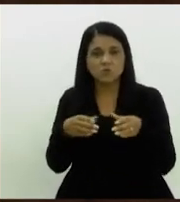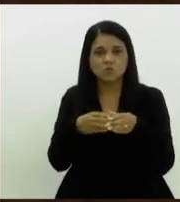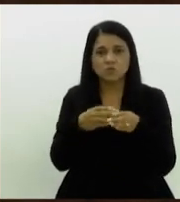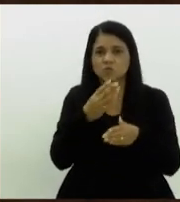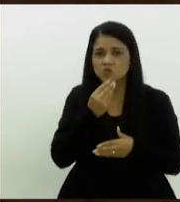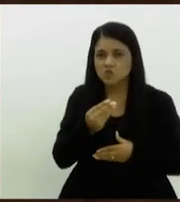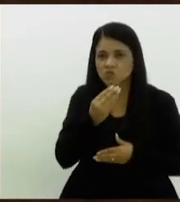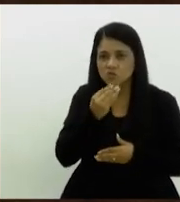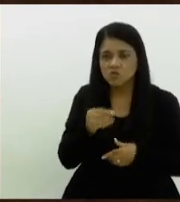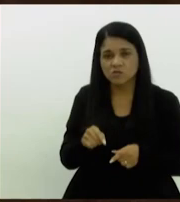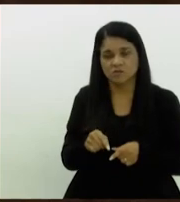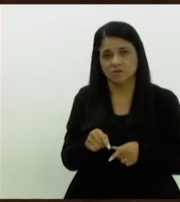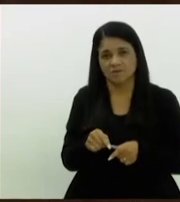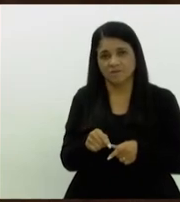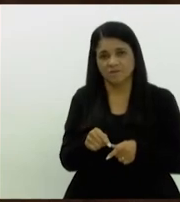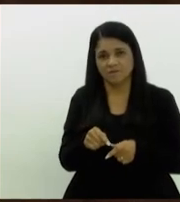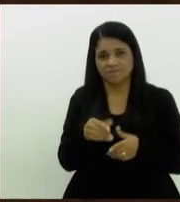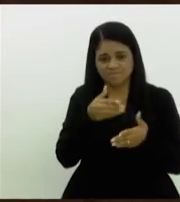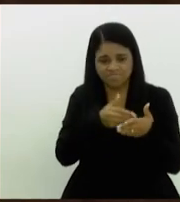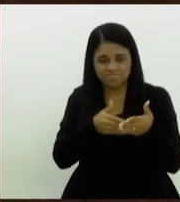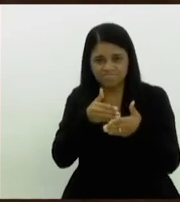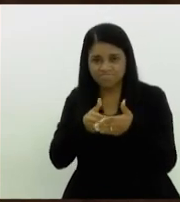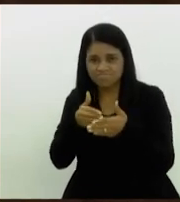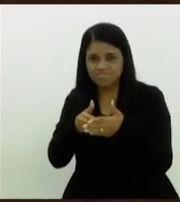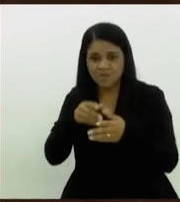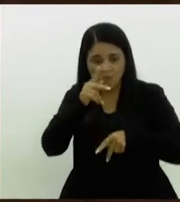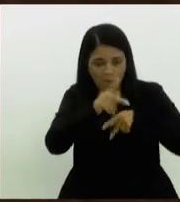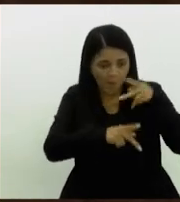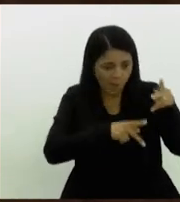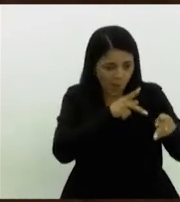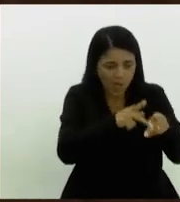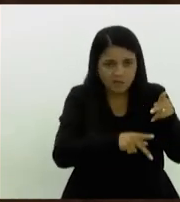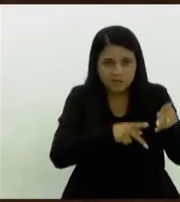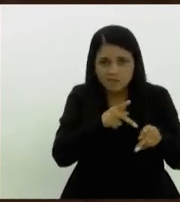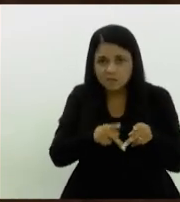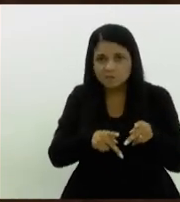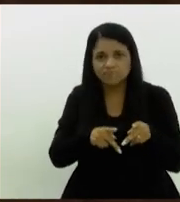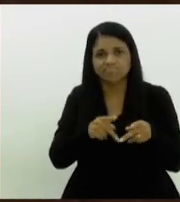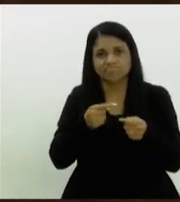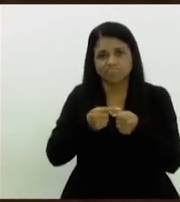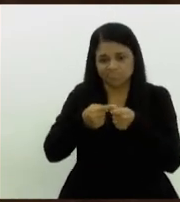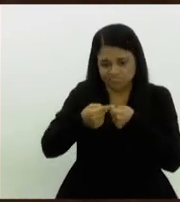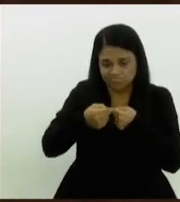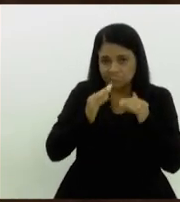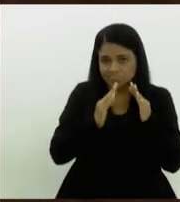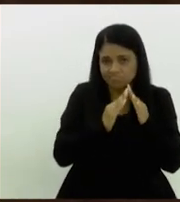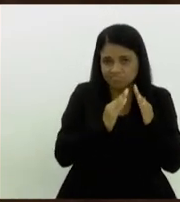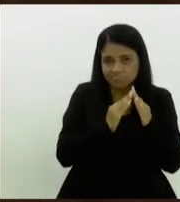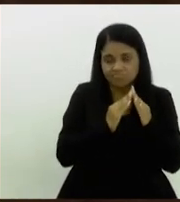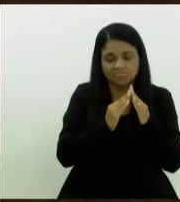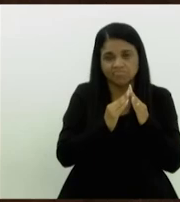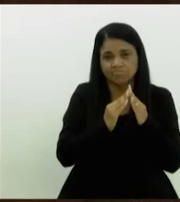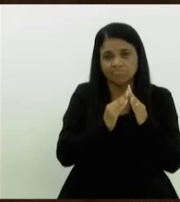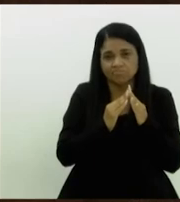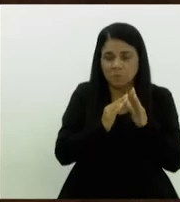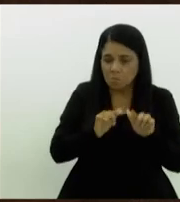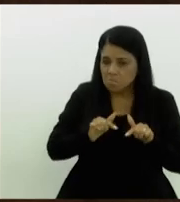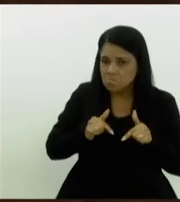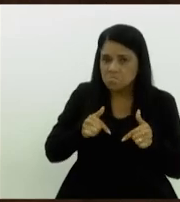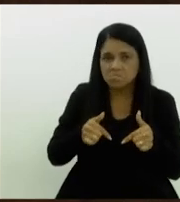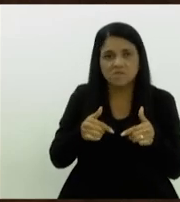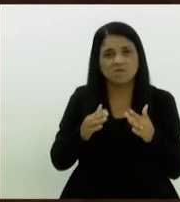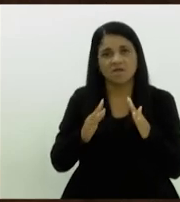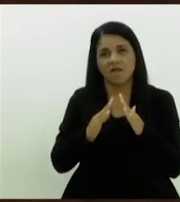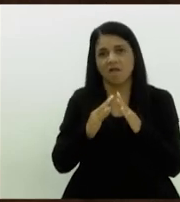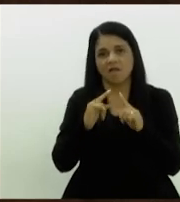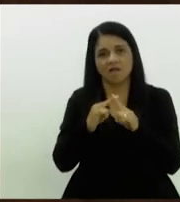outras coisas, que a população daquele bairro possa exercer a sua fé